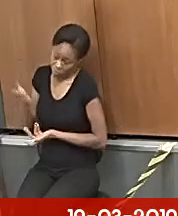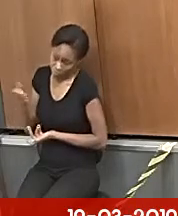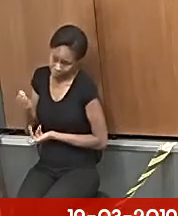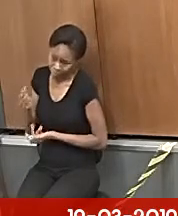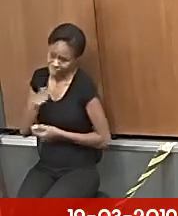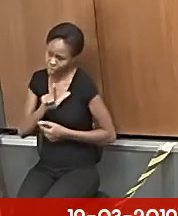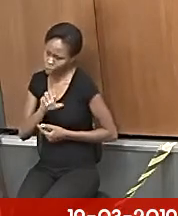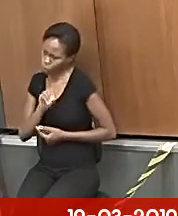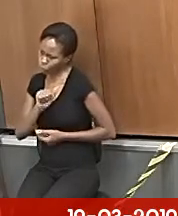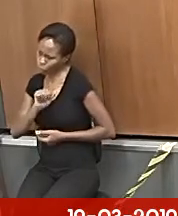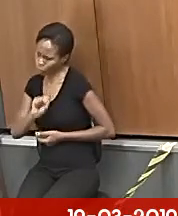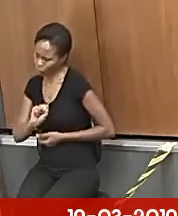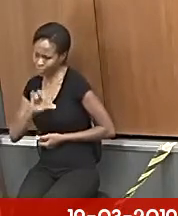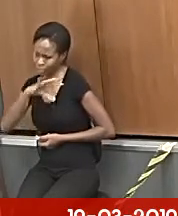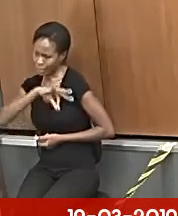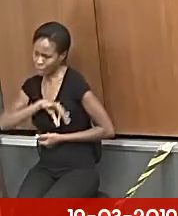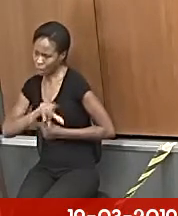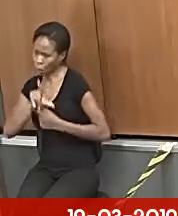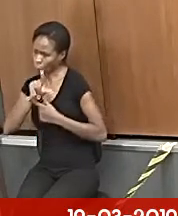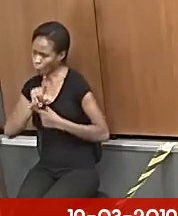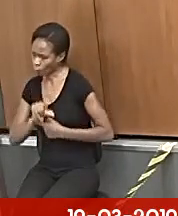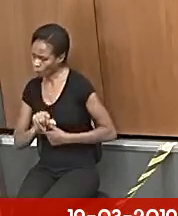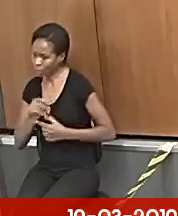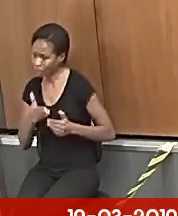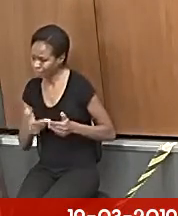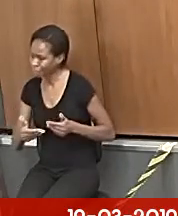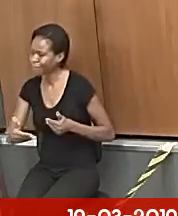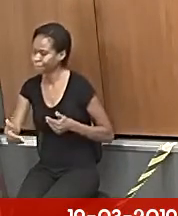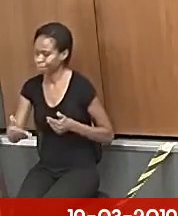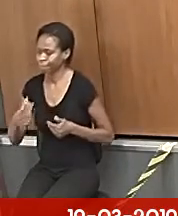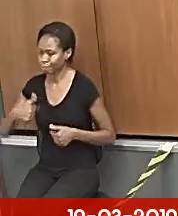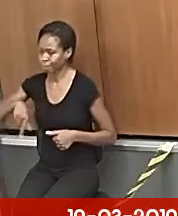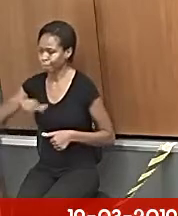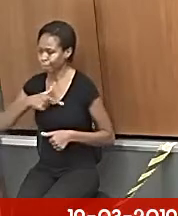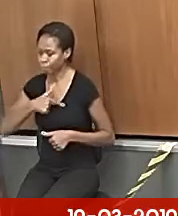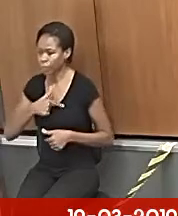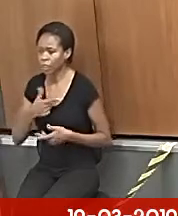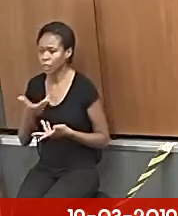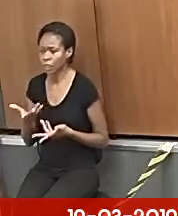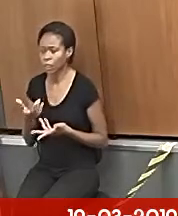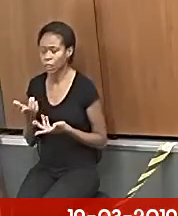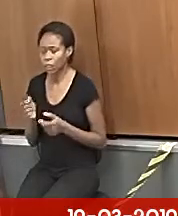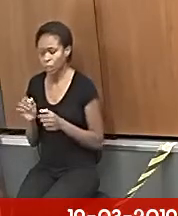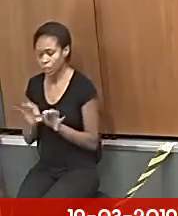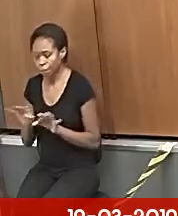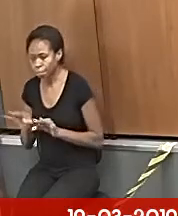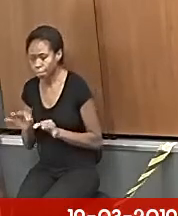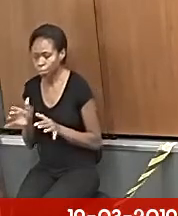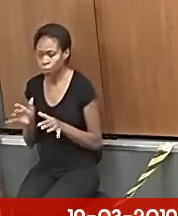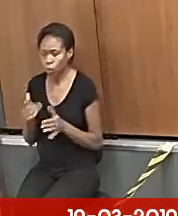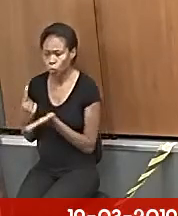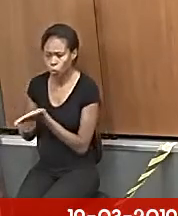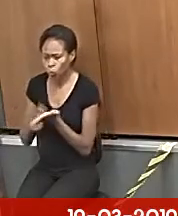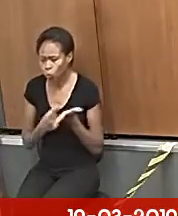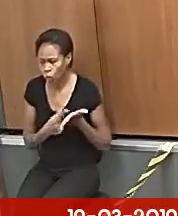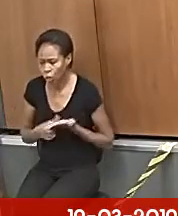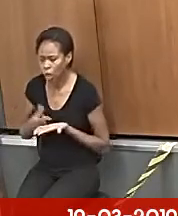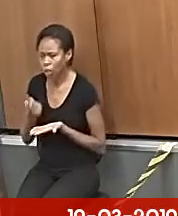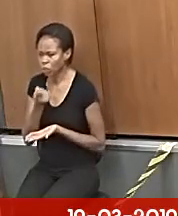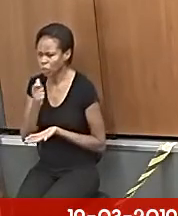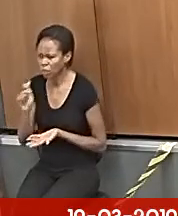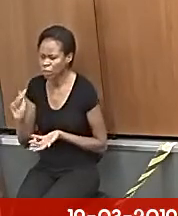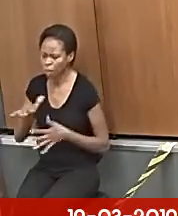diminuído salário pra se discutindo a questão não é tão lutando associações movimentos e pra que a gente